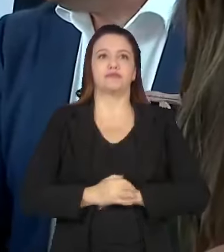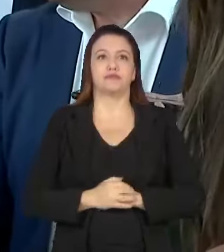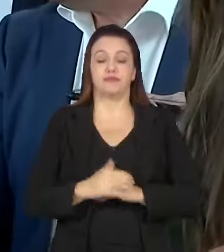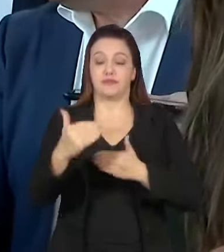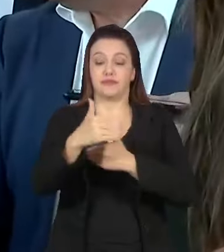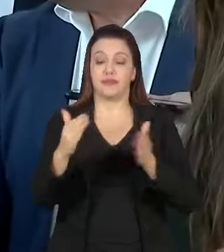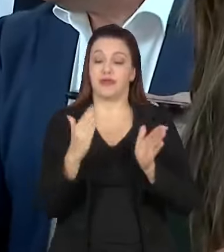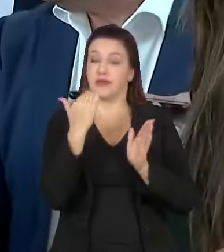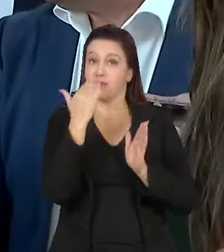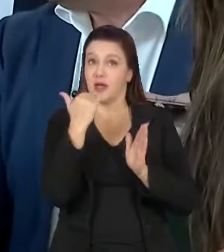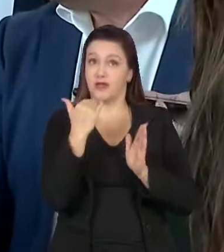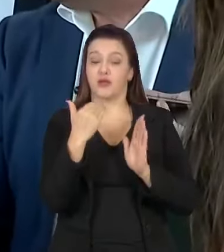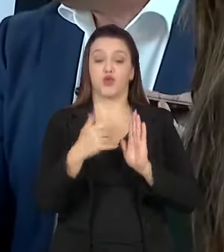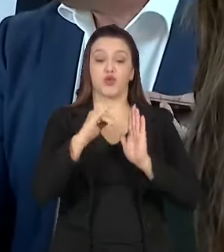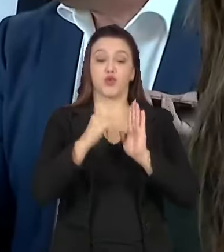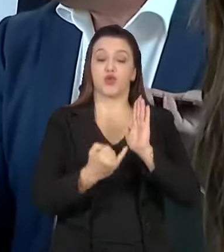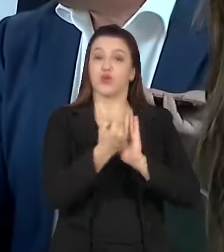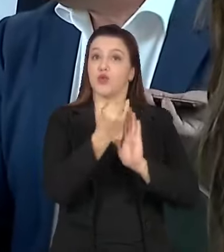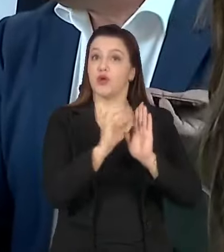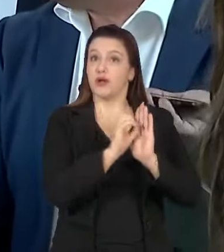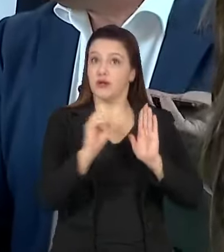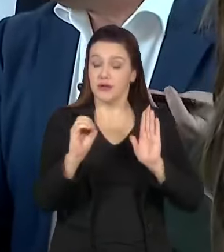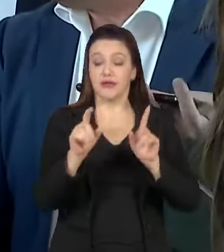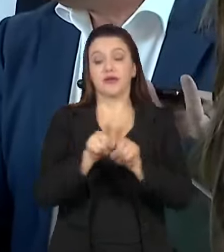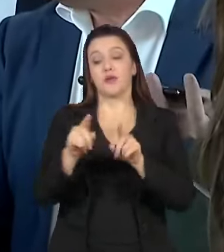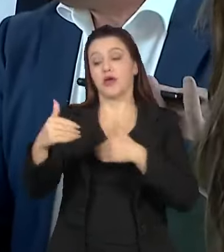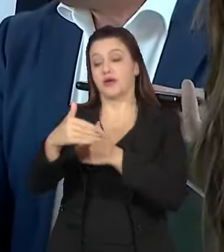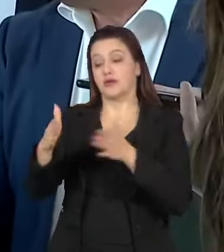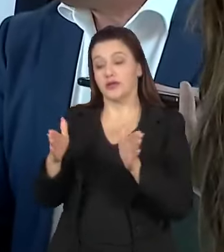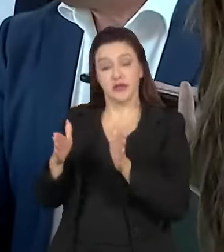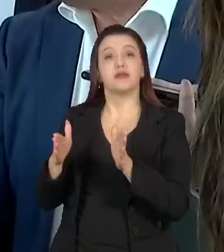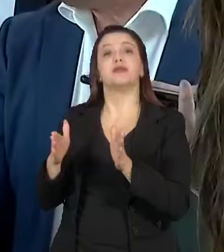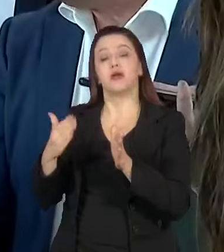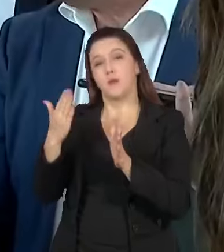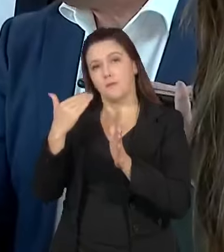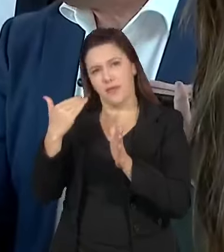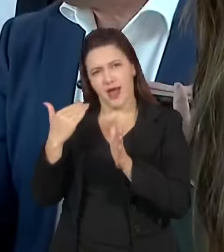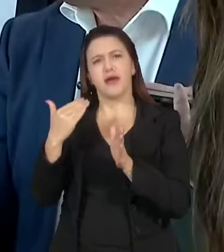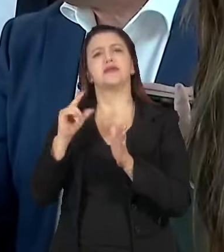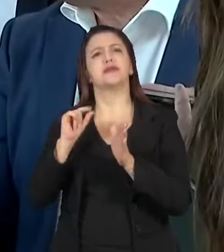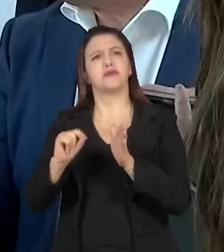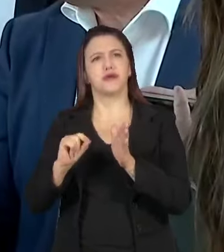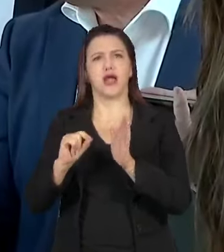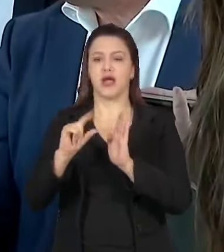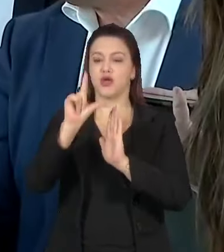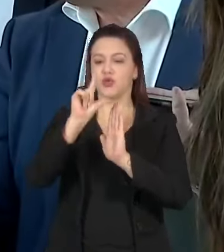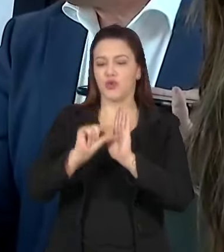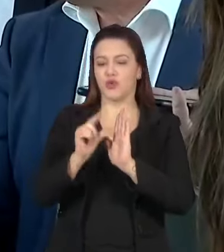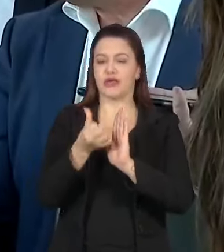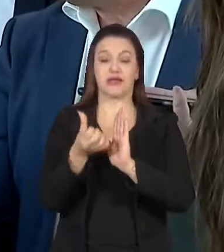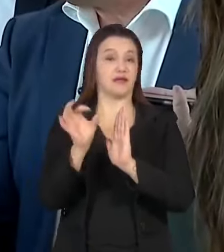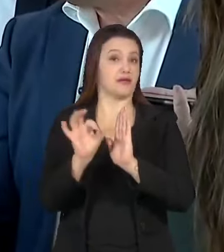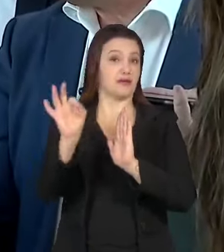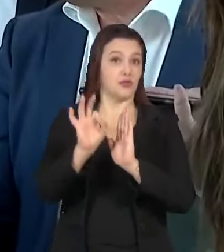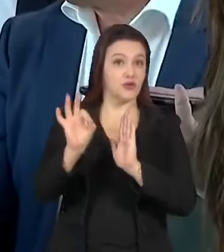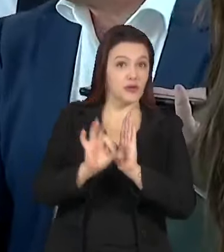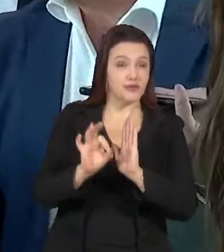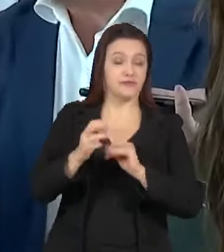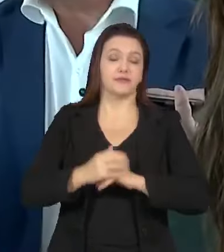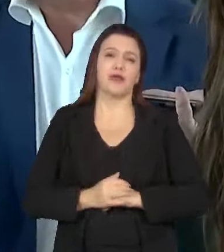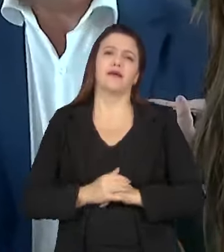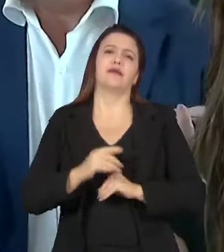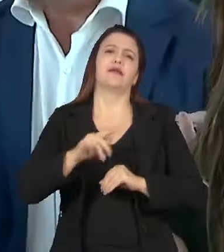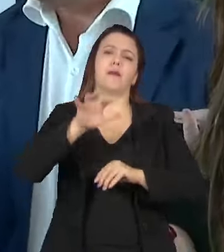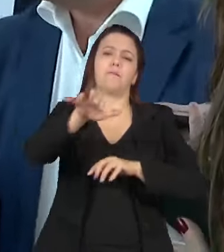básica com alíquota zero e temos a cesta básica com alíquota reduzida de 60% então logicamente que vários